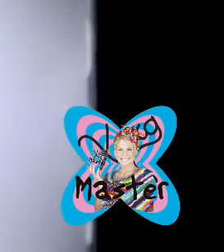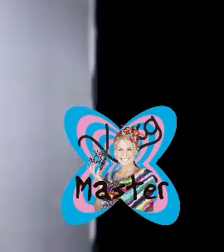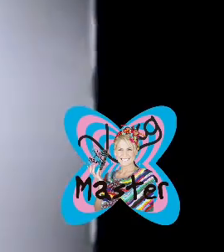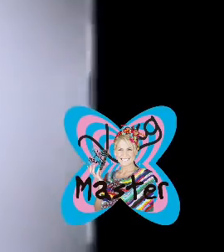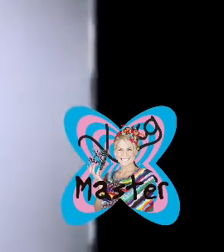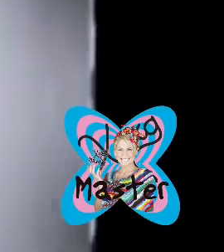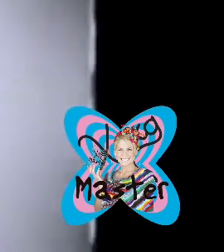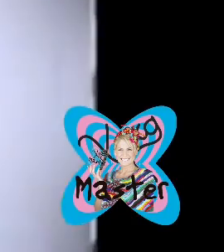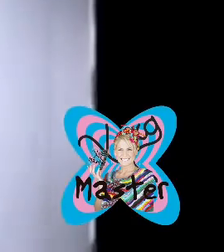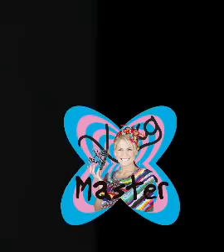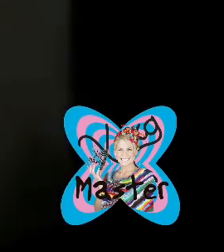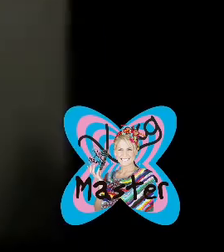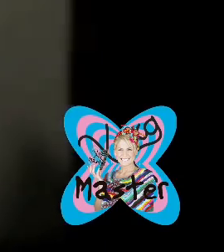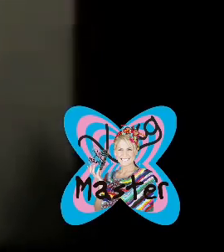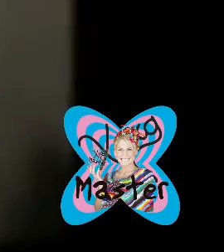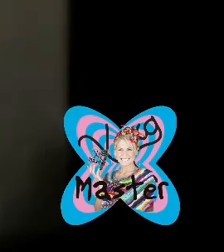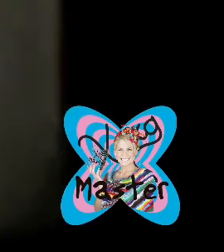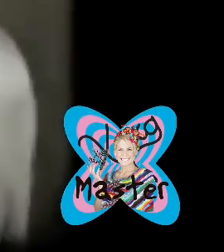oi oi